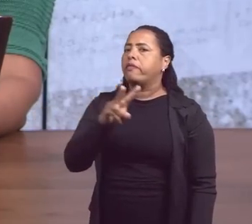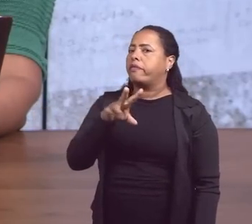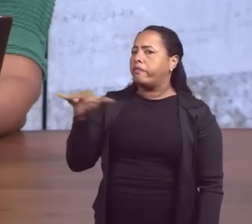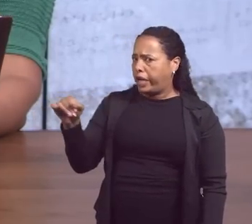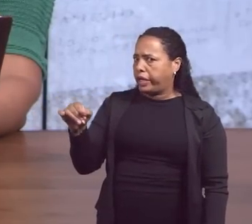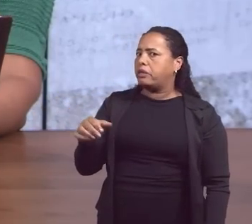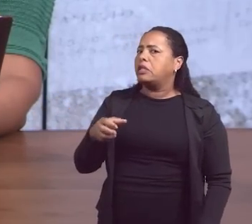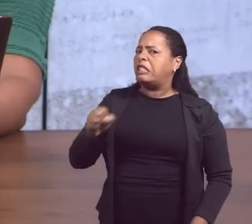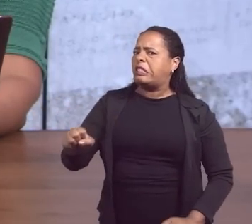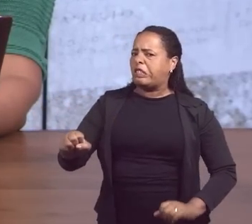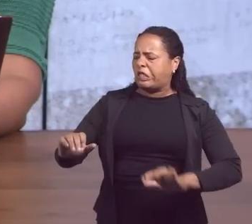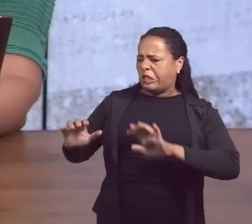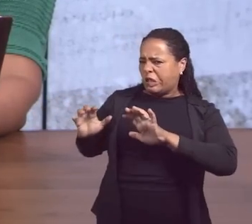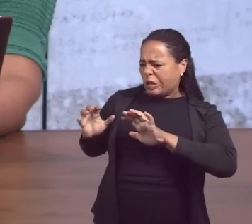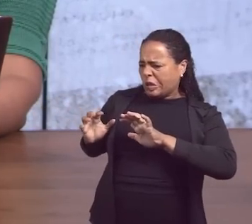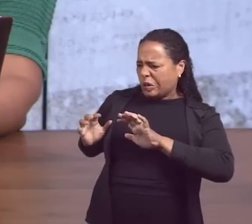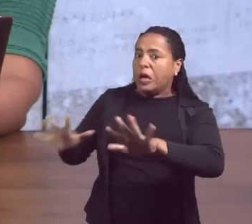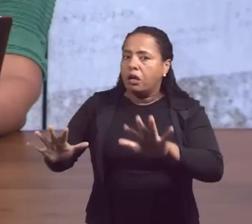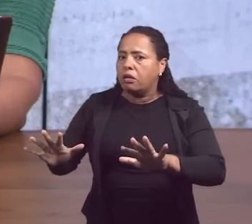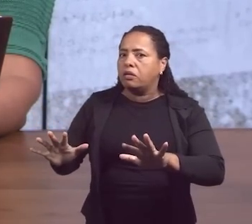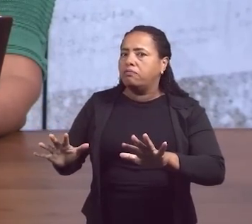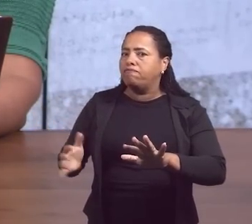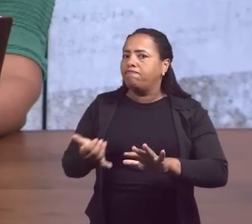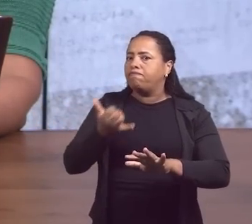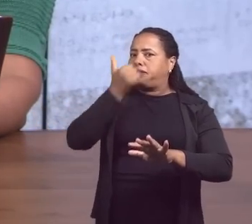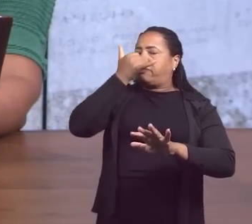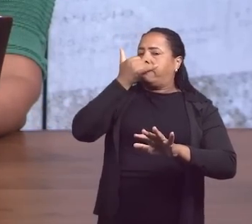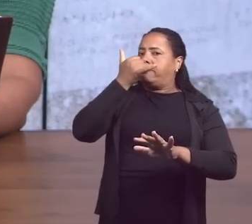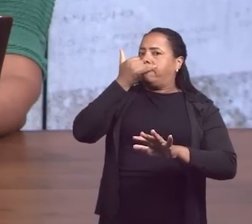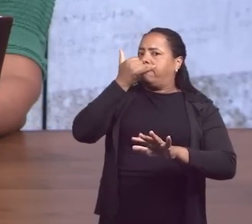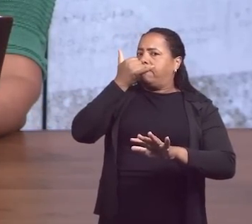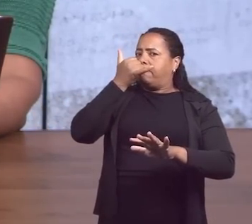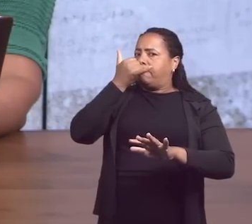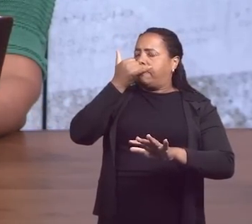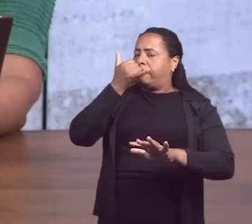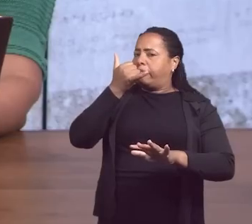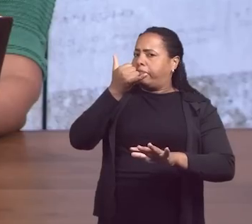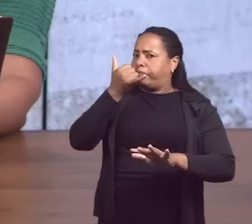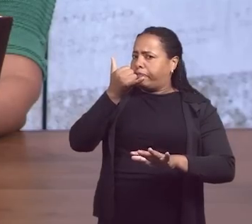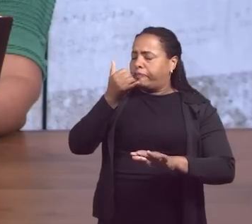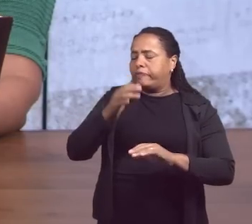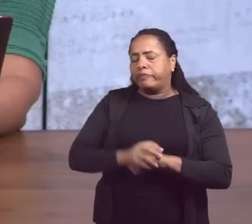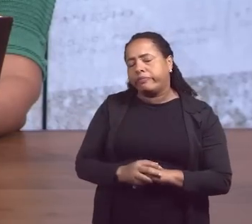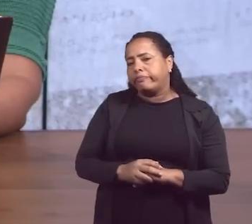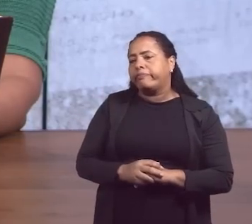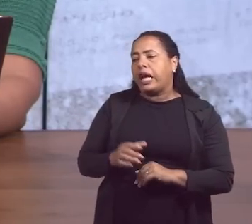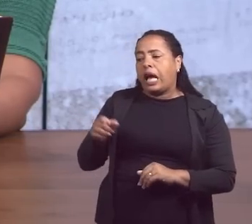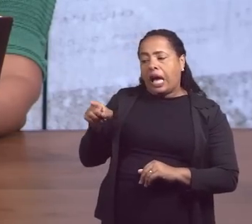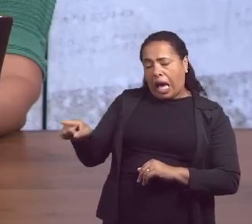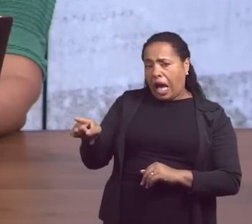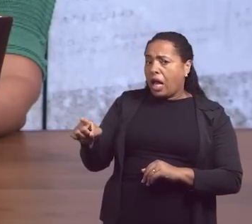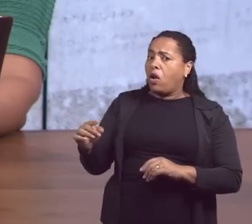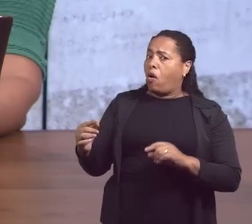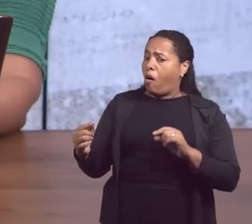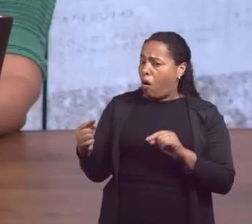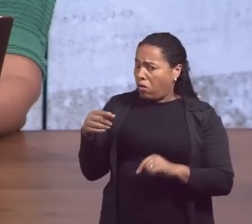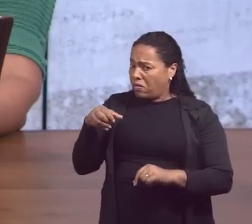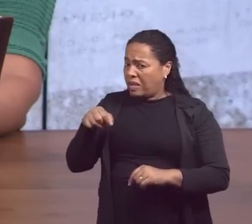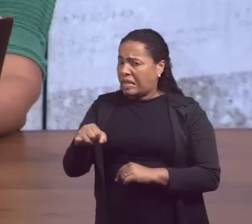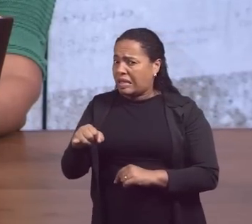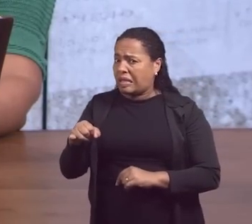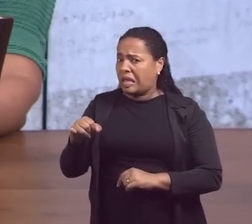se a empurrar de improviso, sem inimizade, ou contra ela lançar algum instrumento